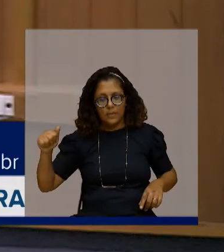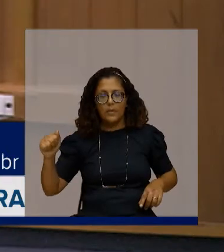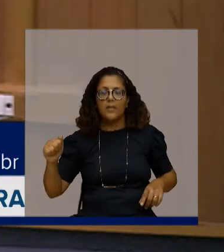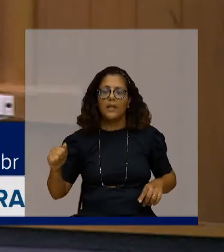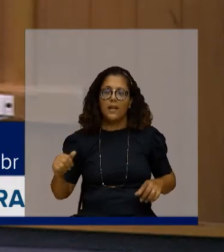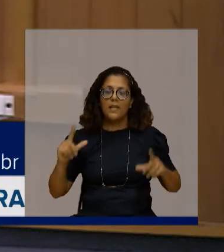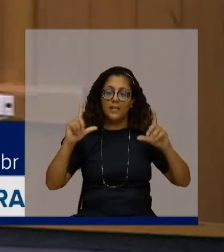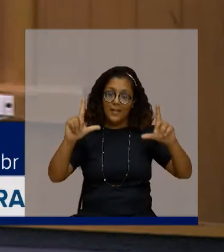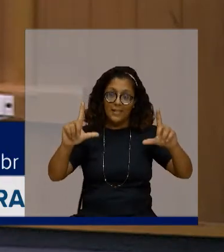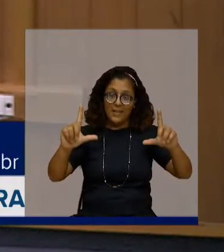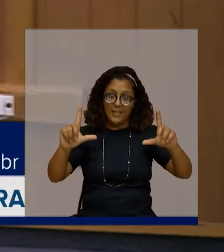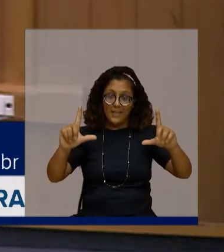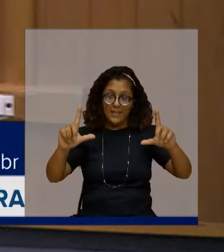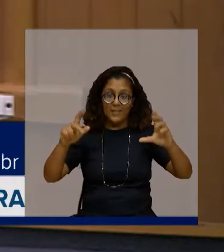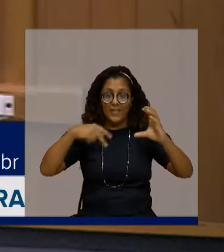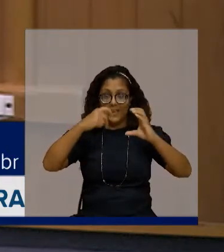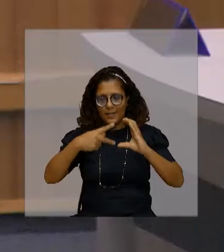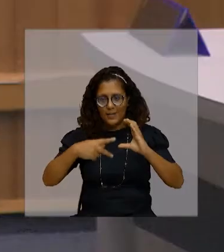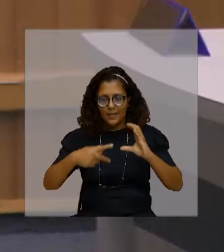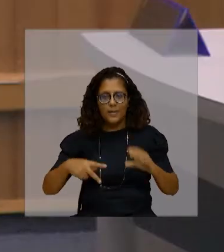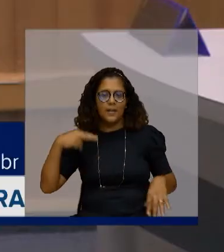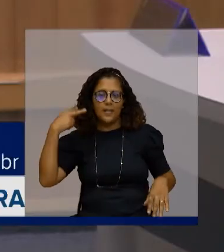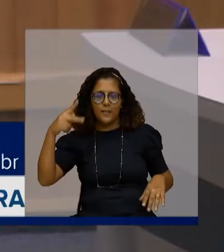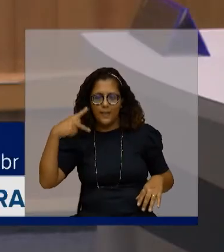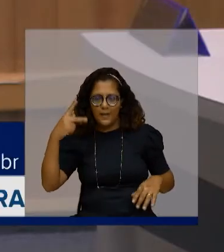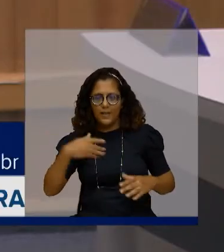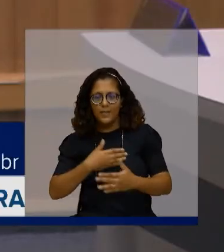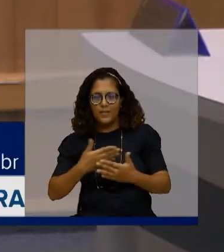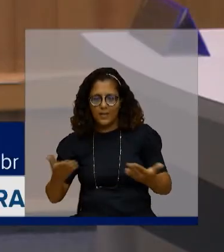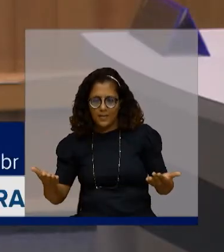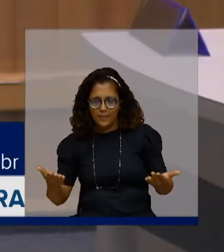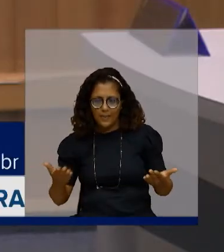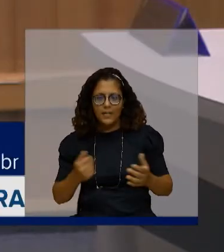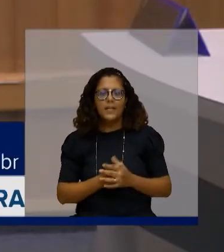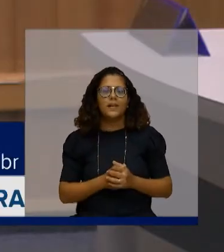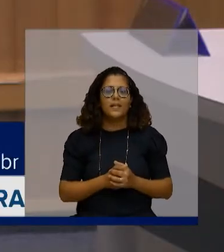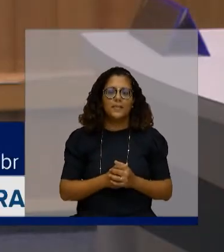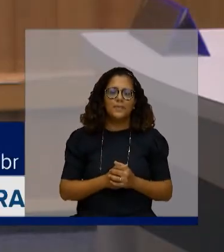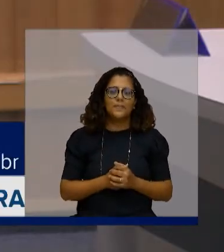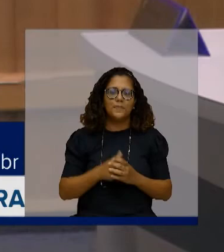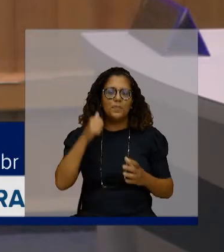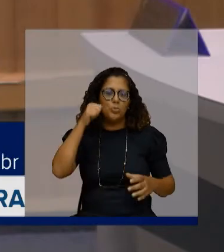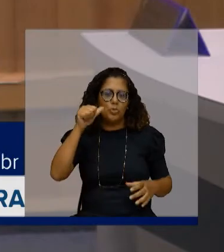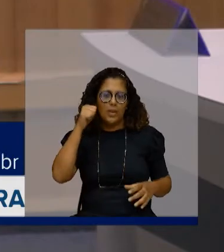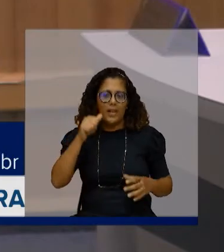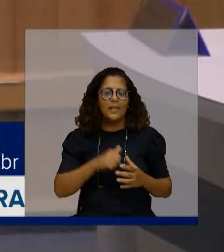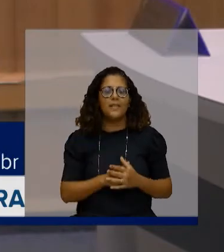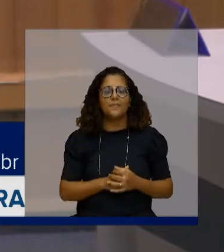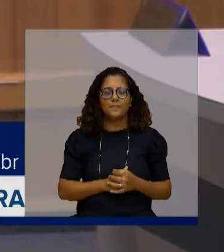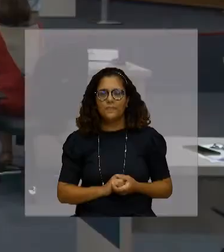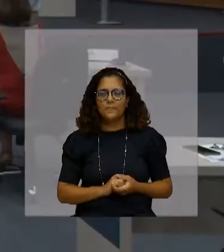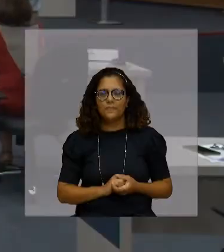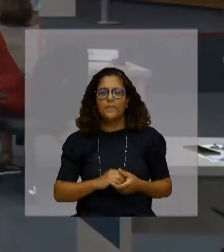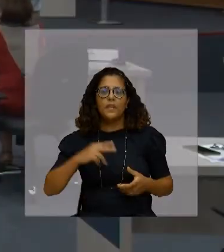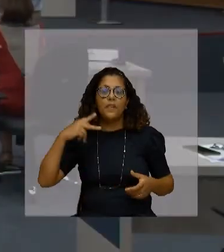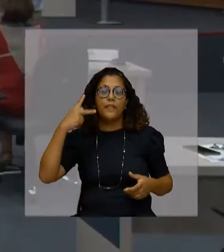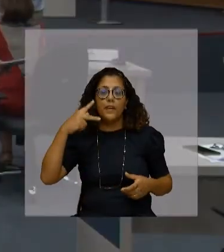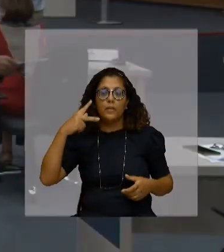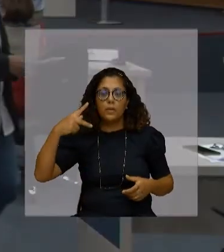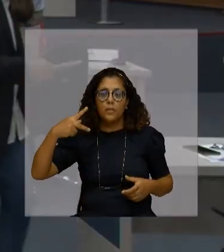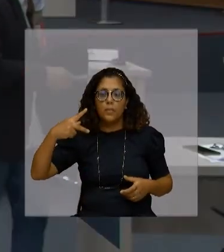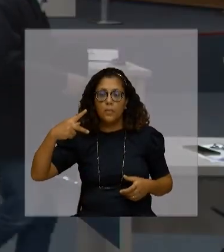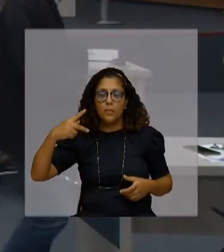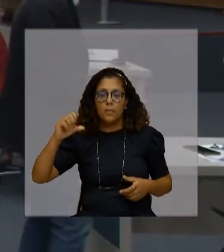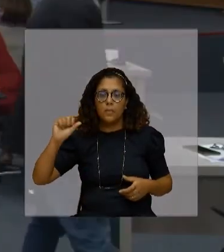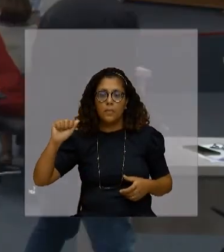coibir a violência contra a mulher ainda sobre o tema o vereador Rafael pascutti citou a evolução das